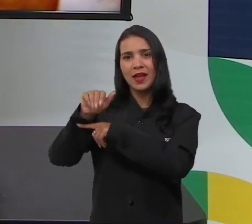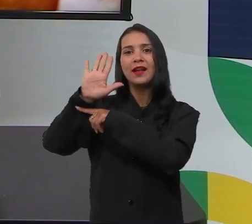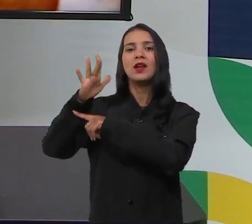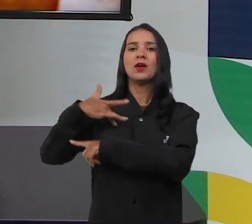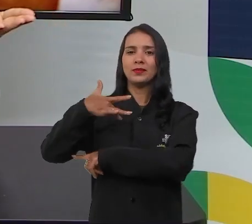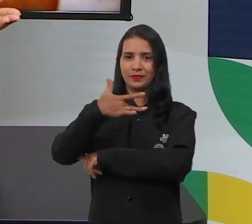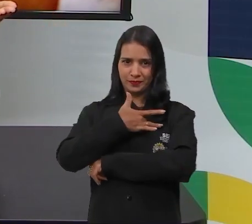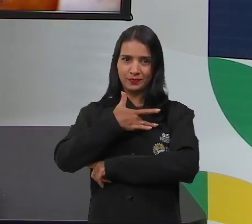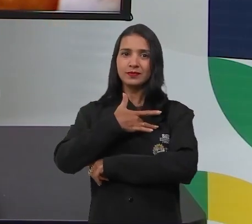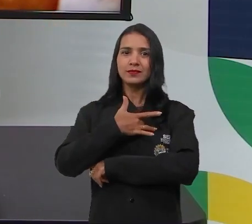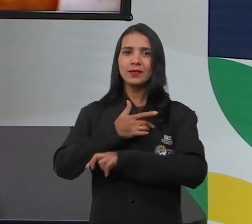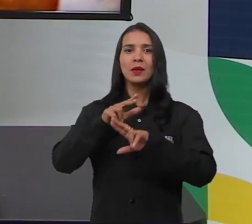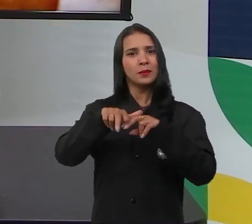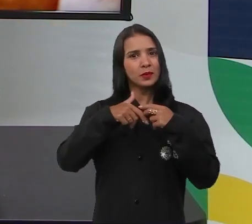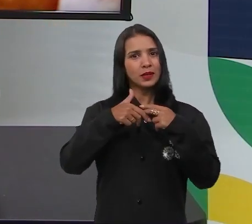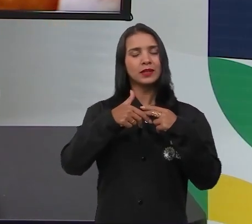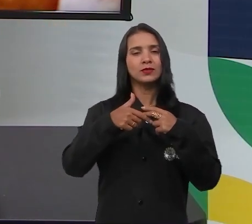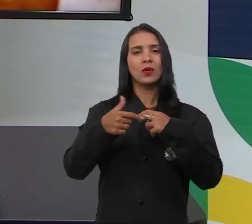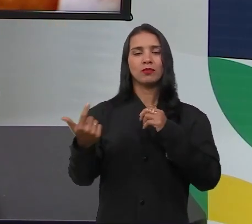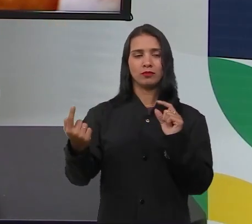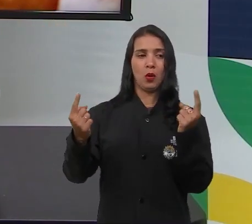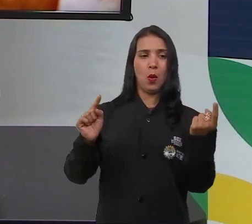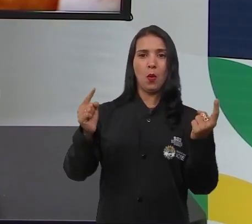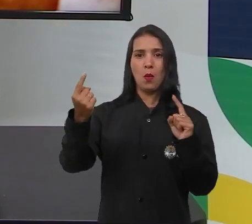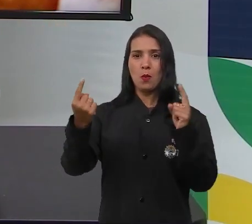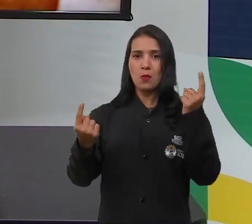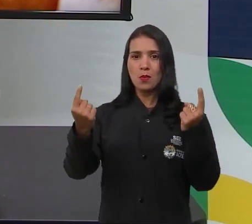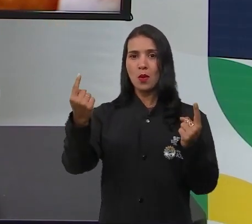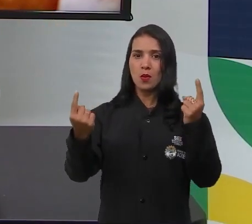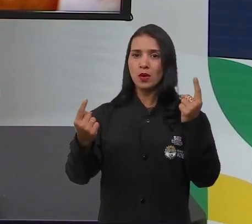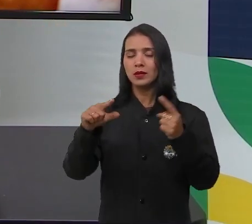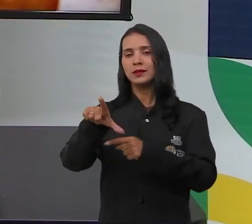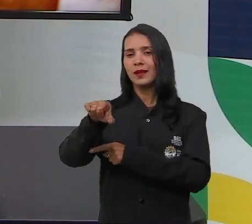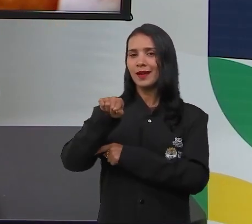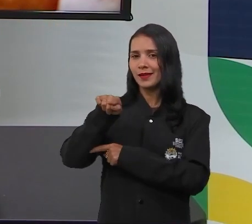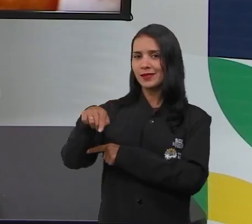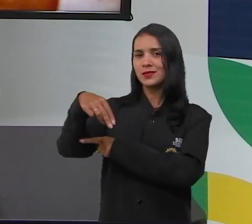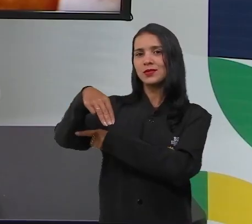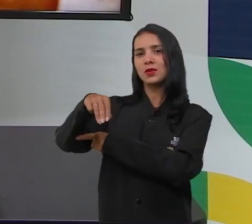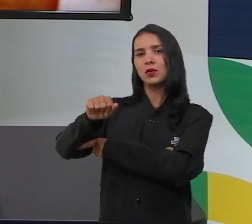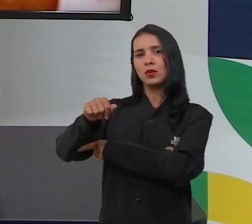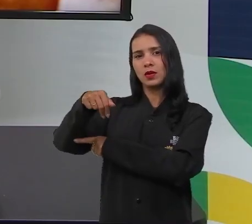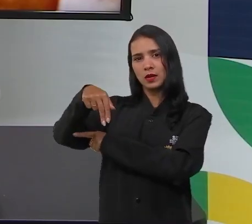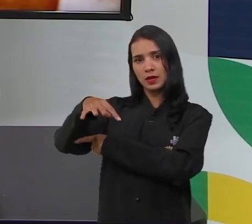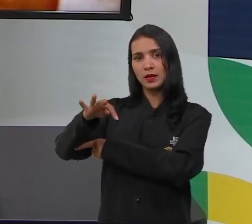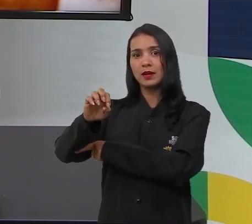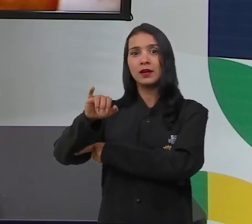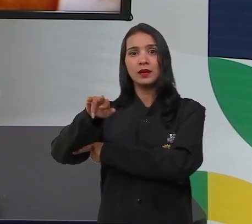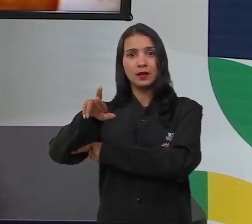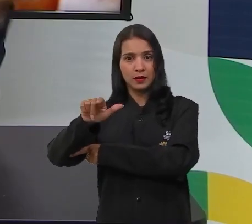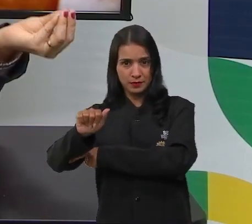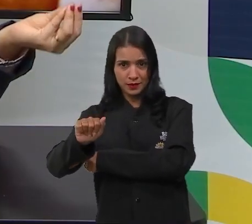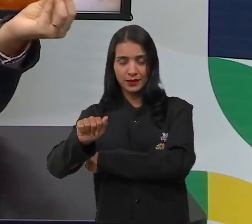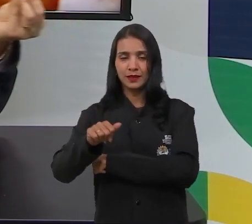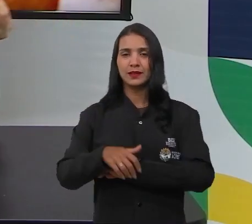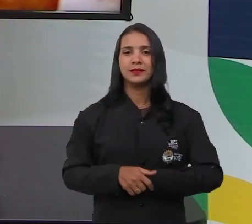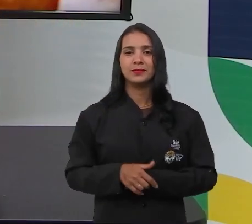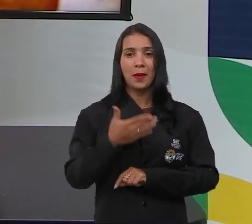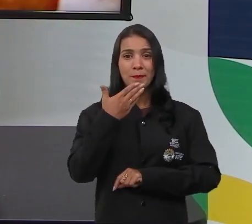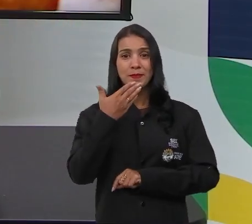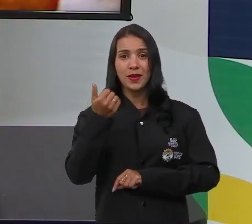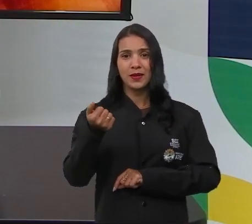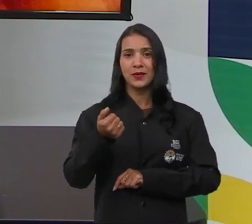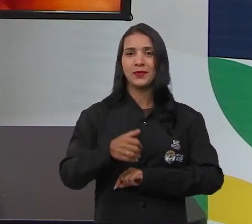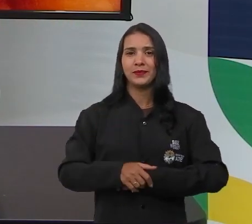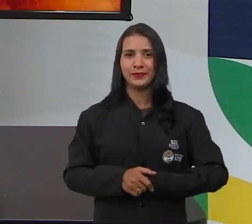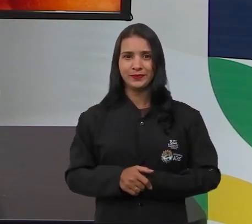Então, nessa escolha, né, opte principalmente pela questão da margarina, da manteiga e não da margarina, tá,